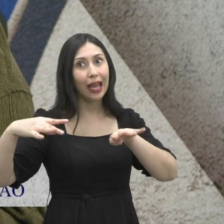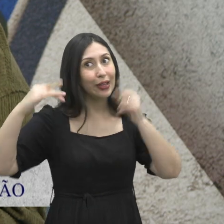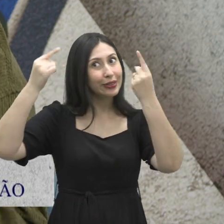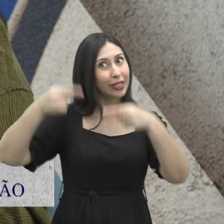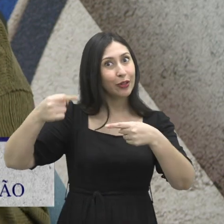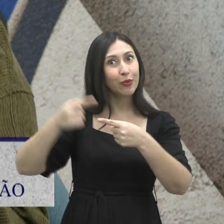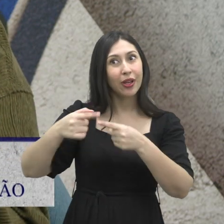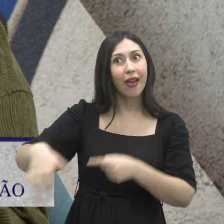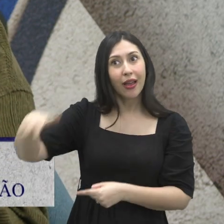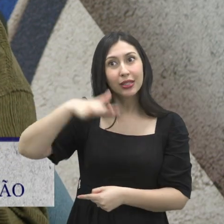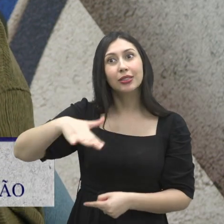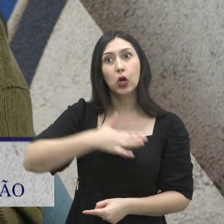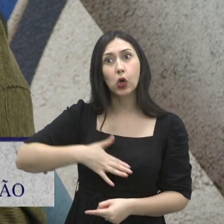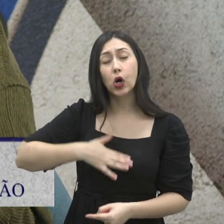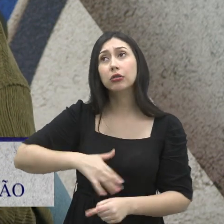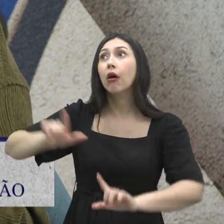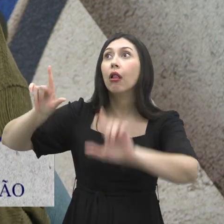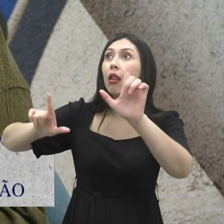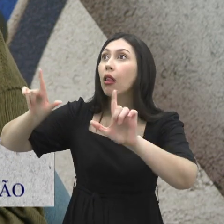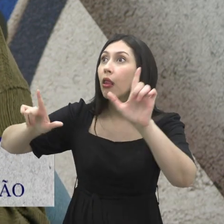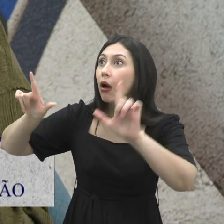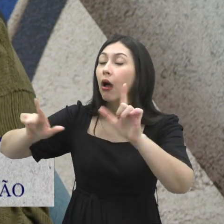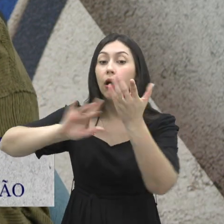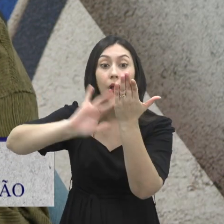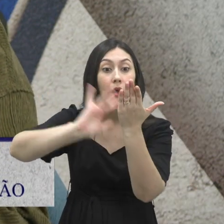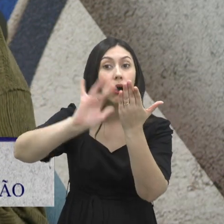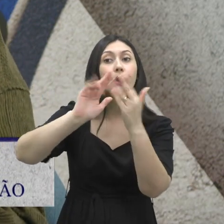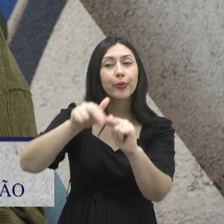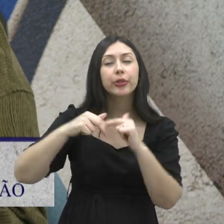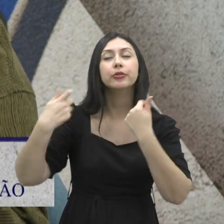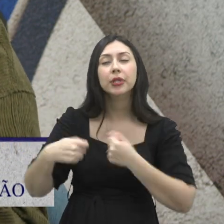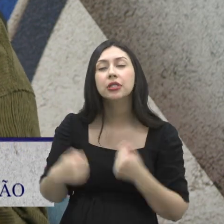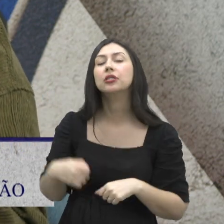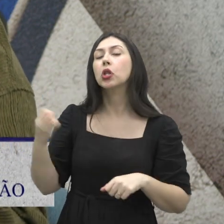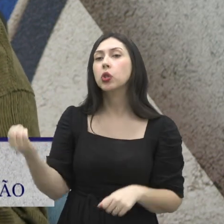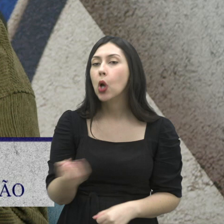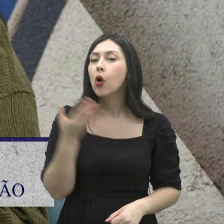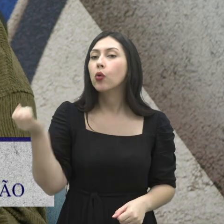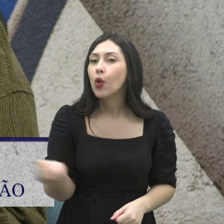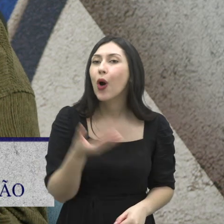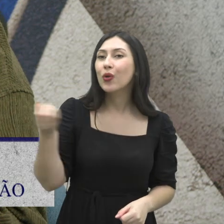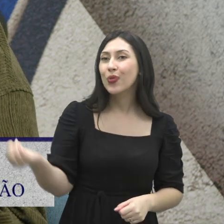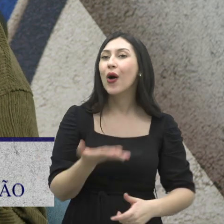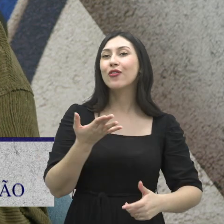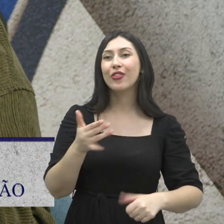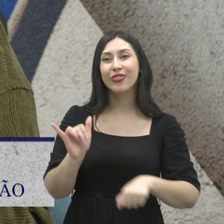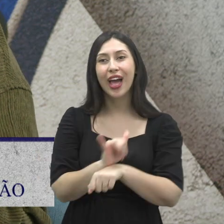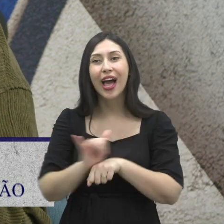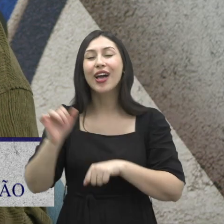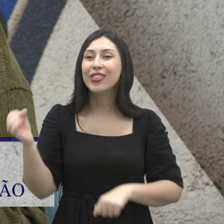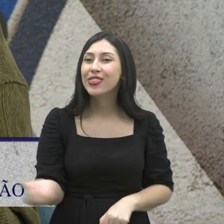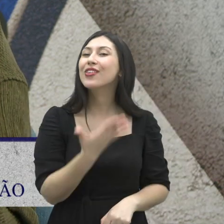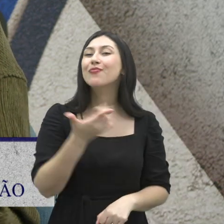porque eles gostam de estar na frente das telas. E a gente precisa a todo momento estar se reinventando, né, procurar outros caminhos para que